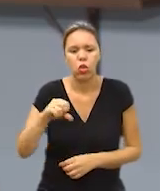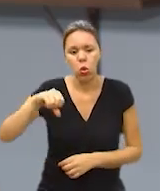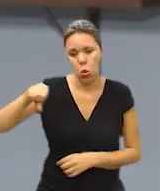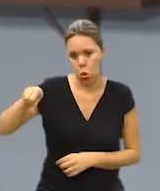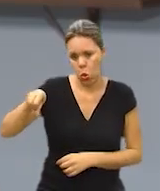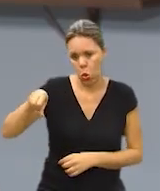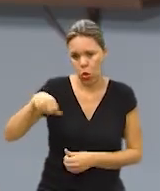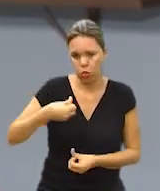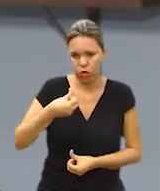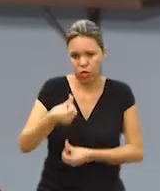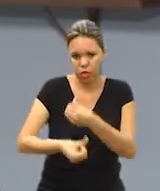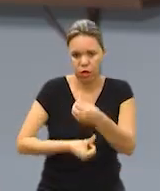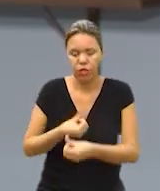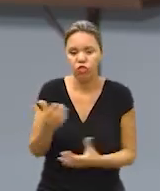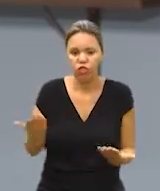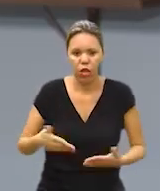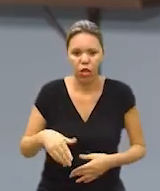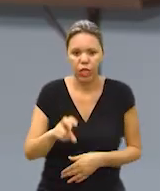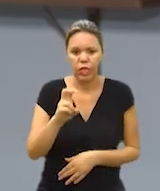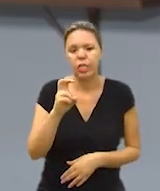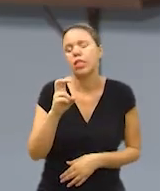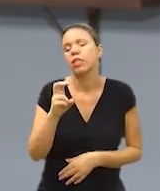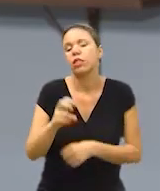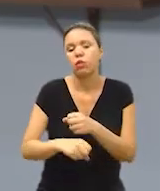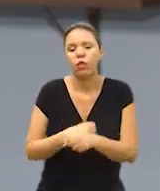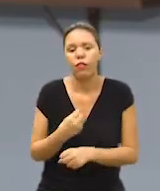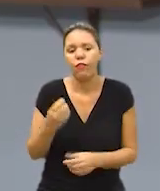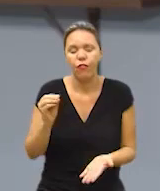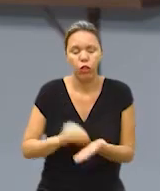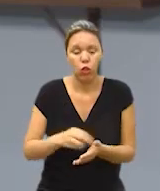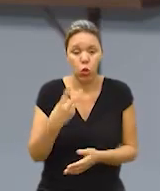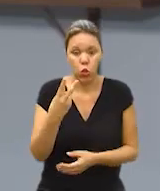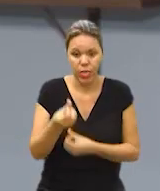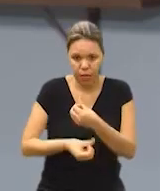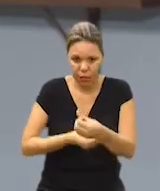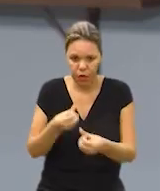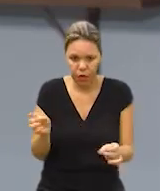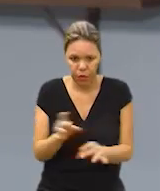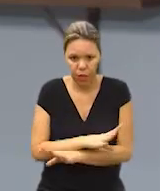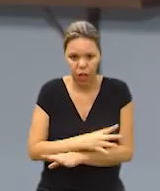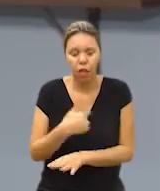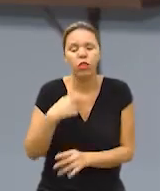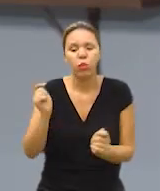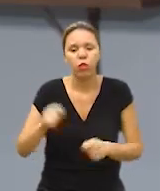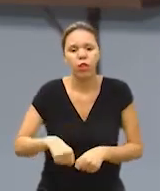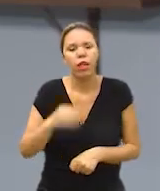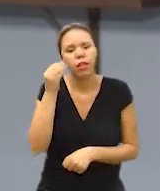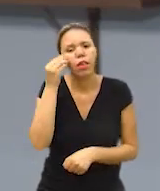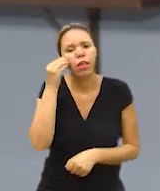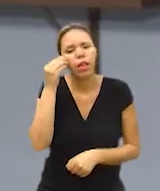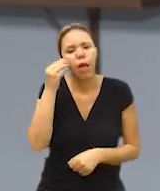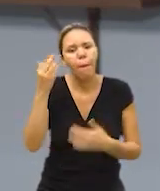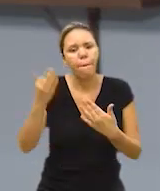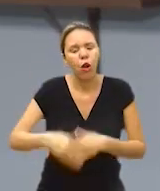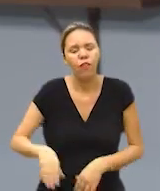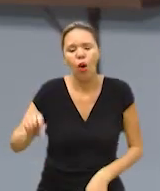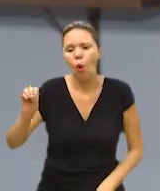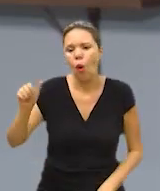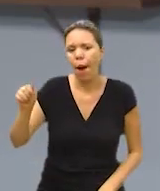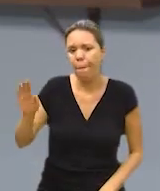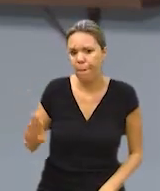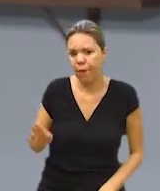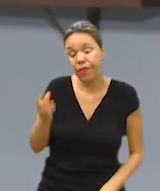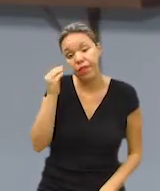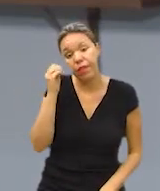no nono semestre, que já estamos aí no 5º ano, faltando só 2 semestres para terminar, eu já poderia prestar a prova da OAB e, quem